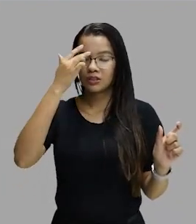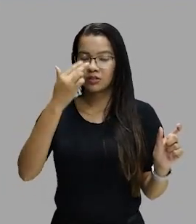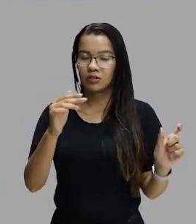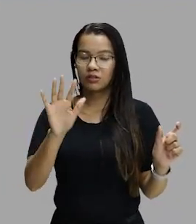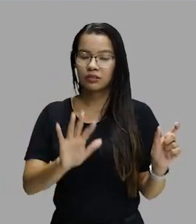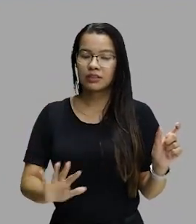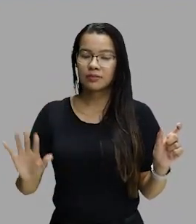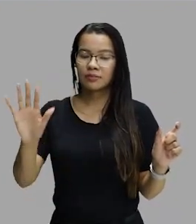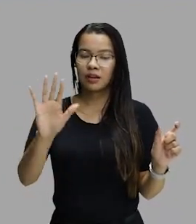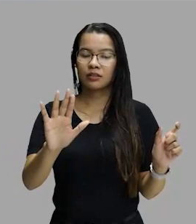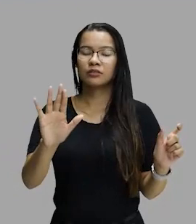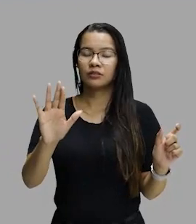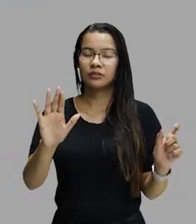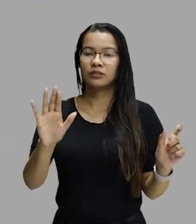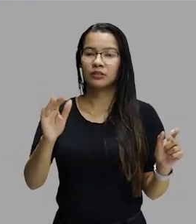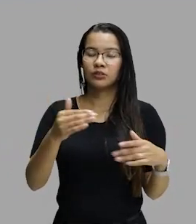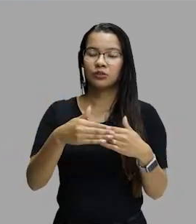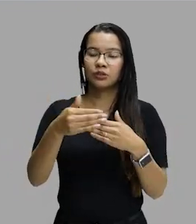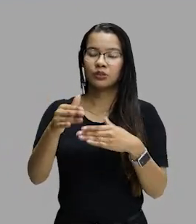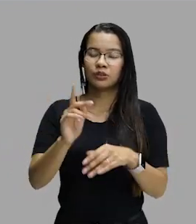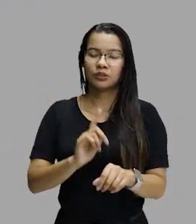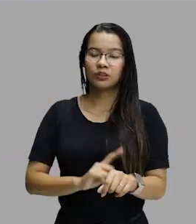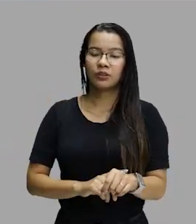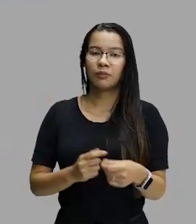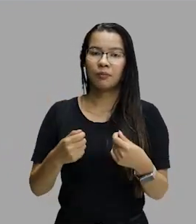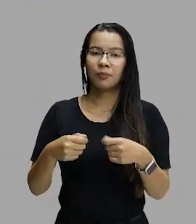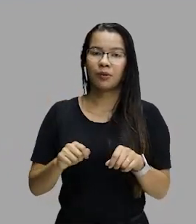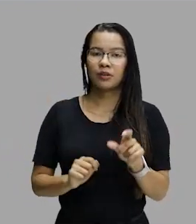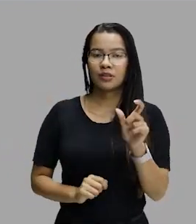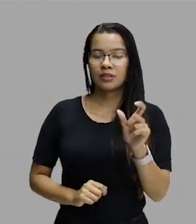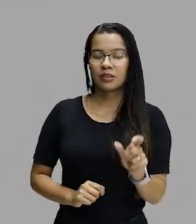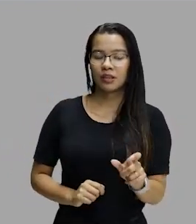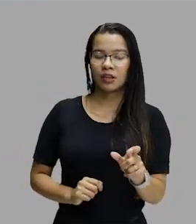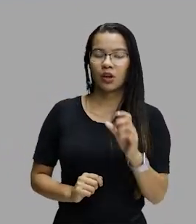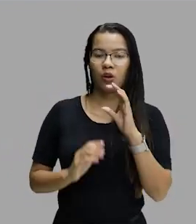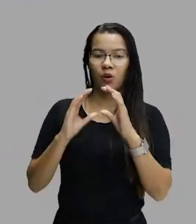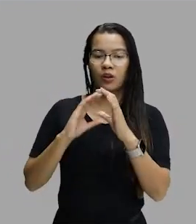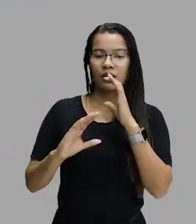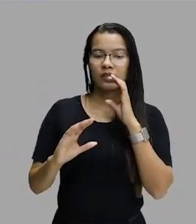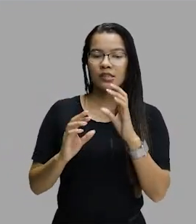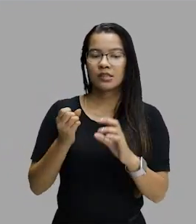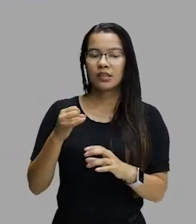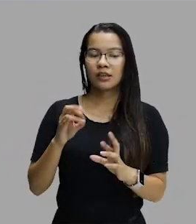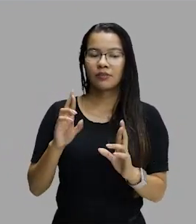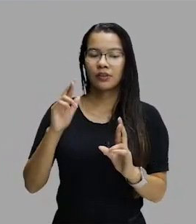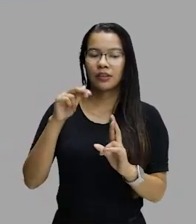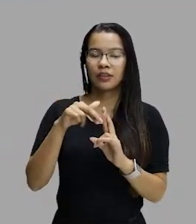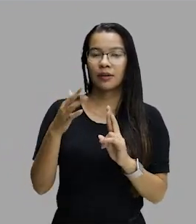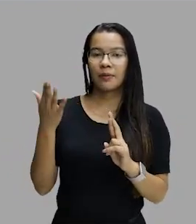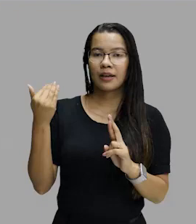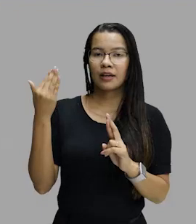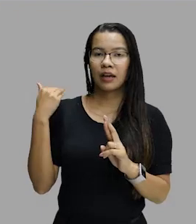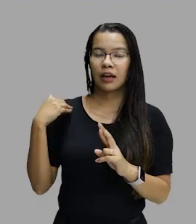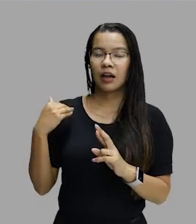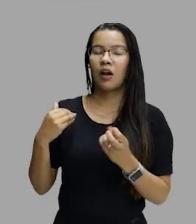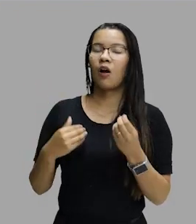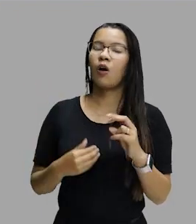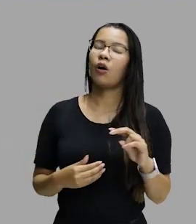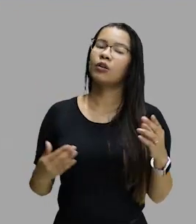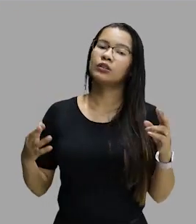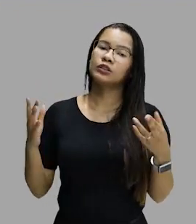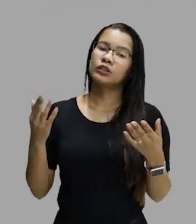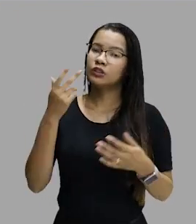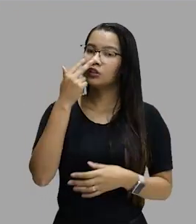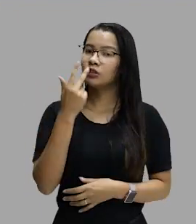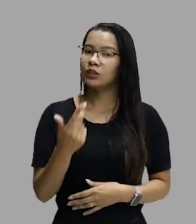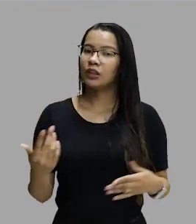ambiente, durante determinado tempo. Pode ser uma história contada se referindo ao passado, pode ser uma história atual, olha,